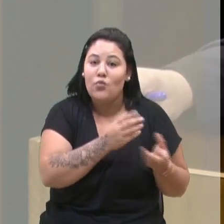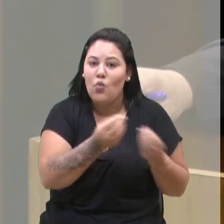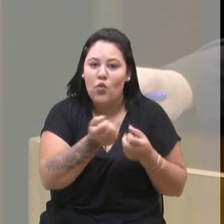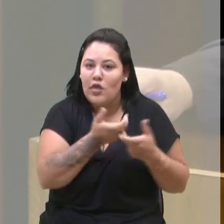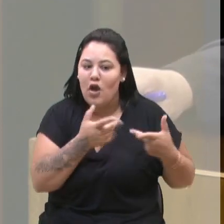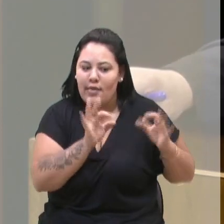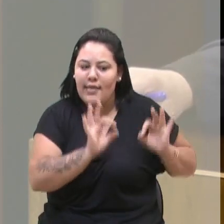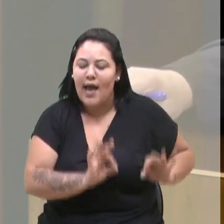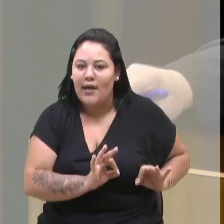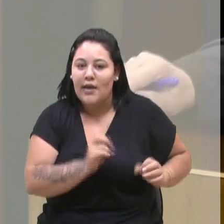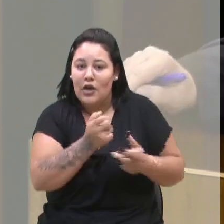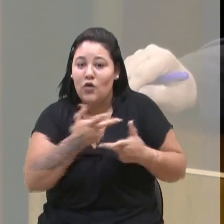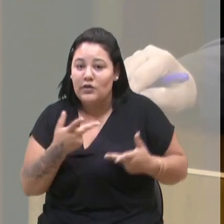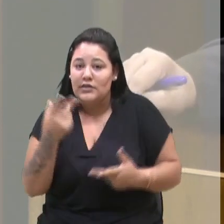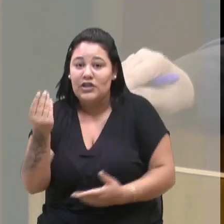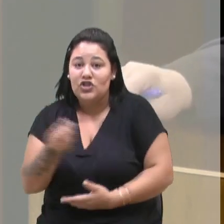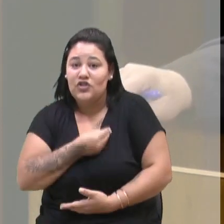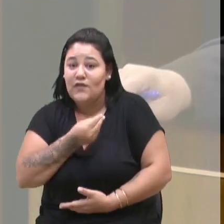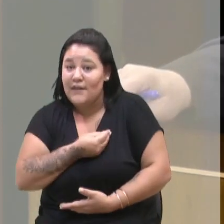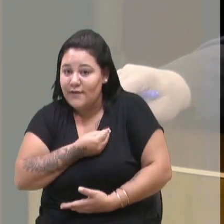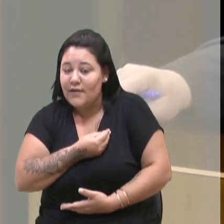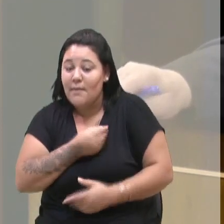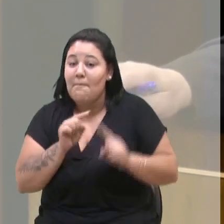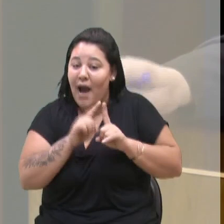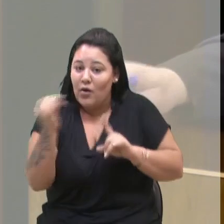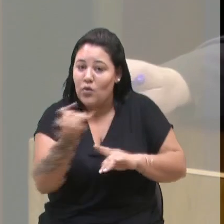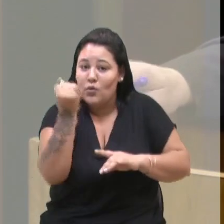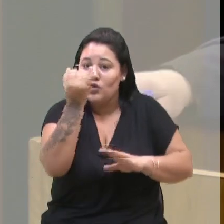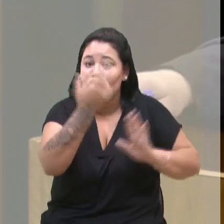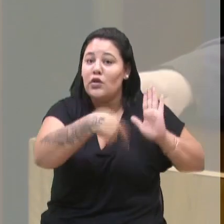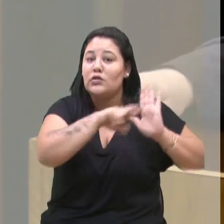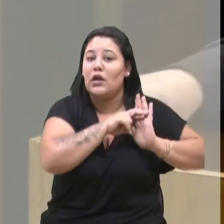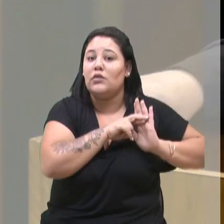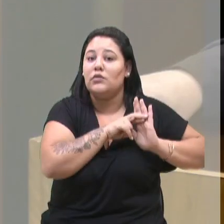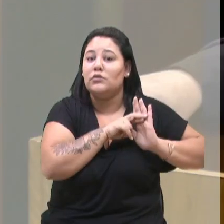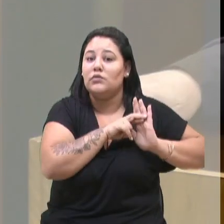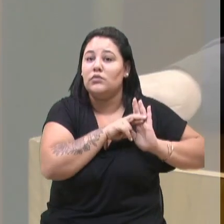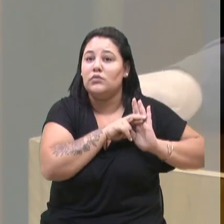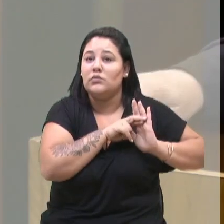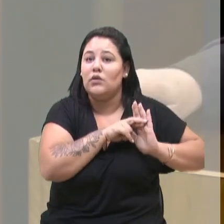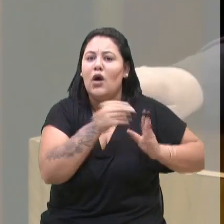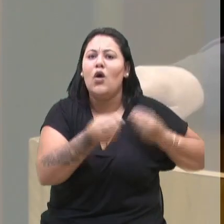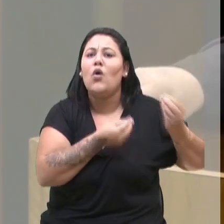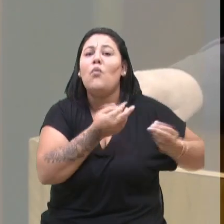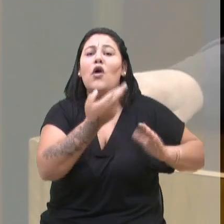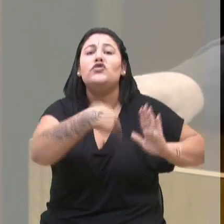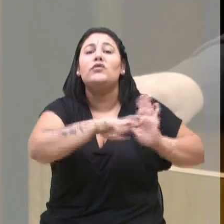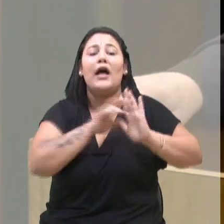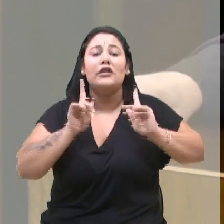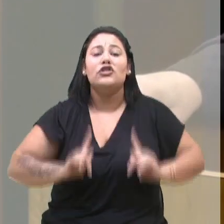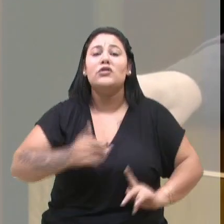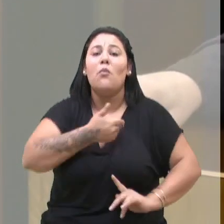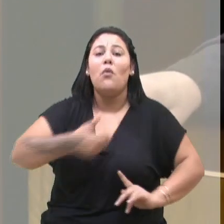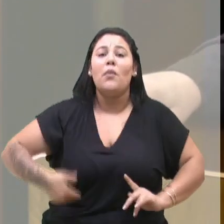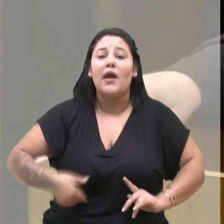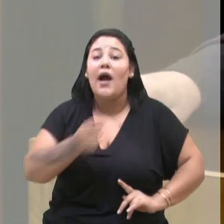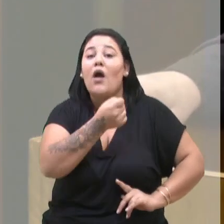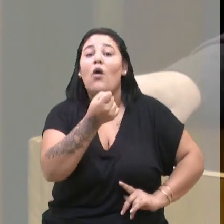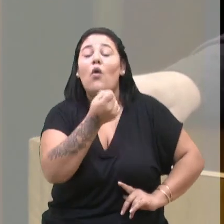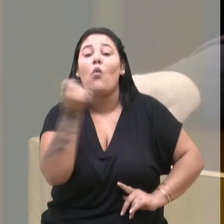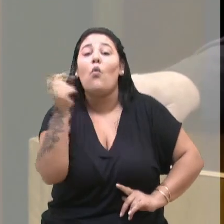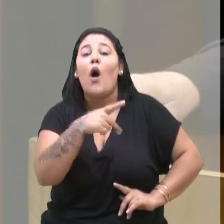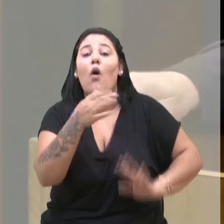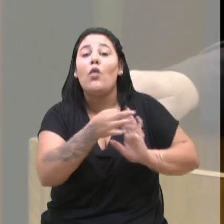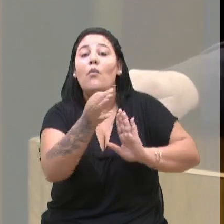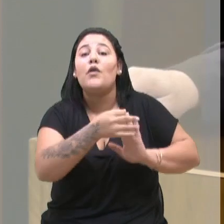que passamos. Mas o importante é o resultado. Como está o resultado da gestão pública? Qual é a avaliação que temos?